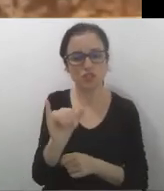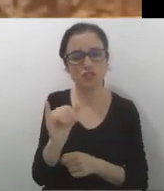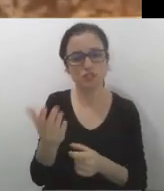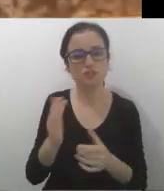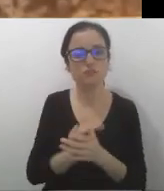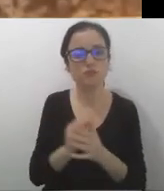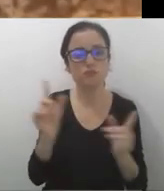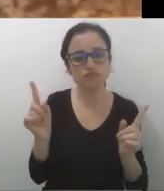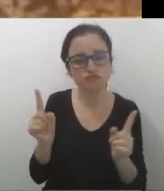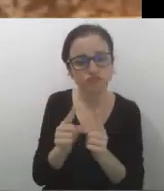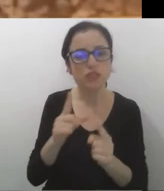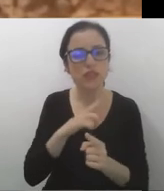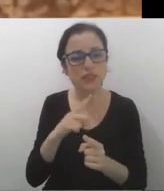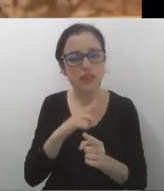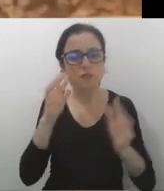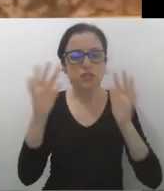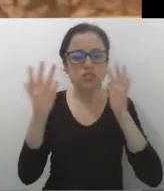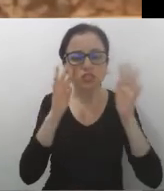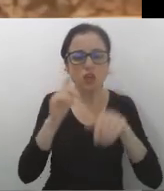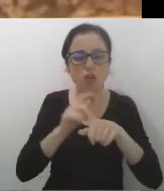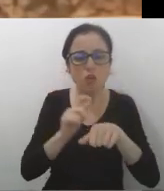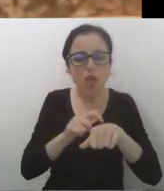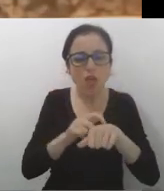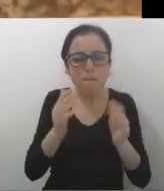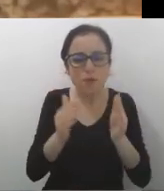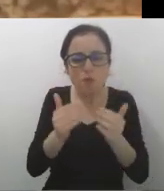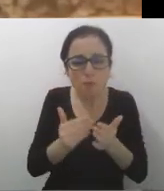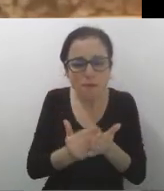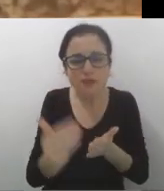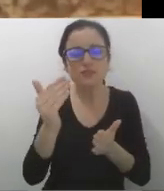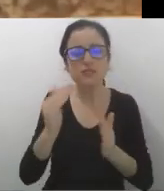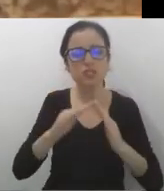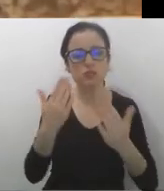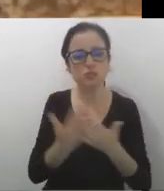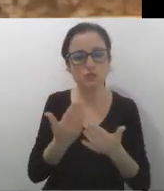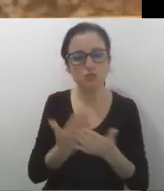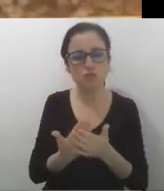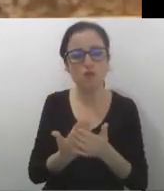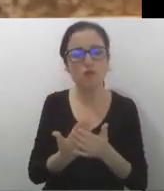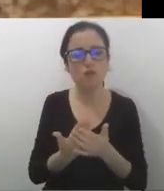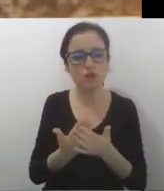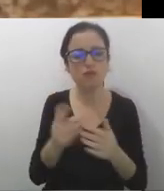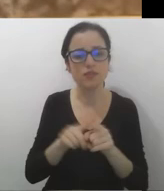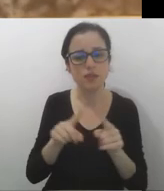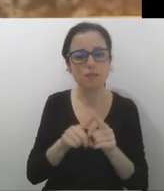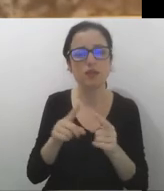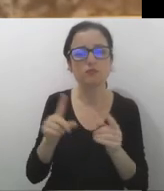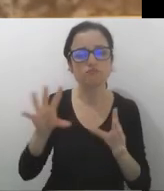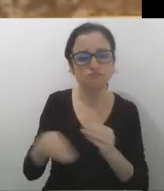ESGEanos, mais reduzida do que talvez tenha se imaginado naquele início da escola.